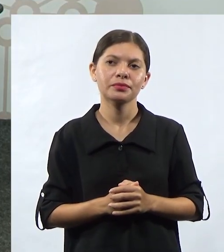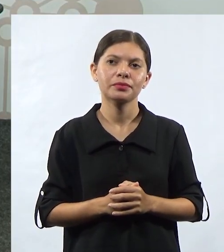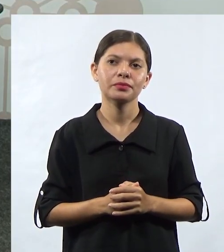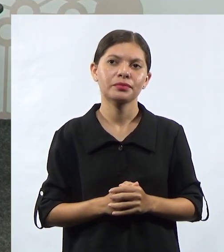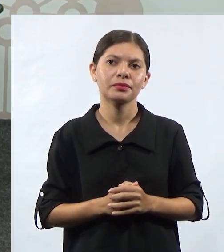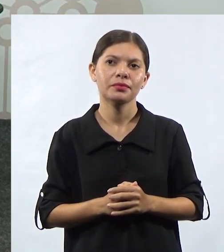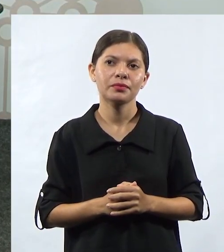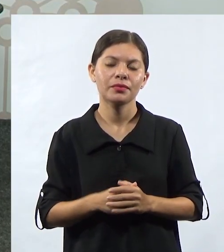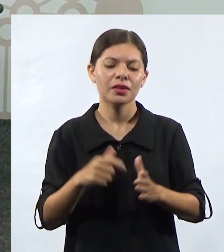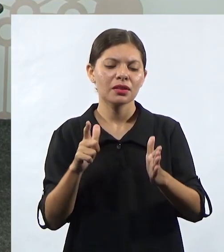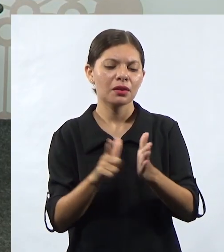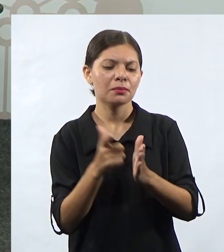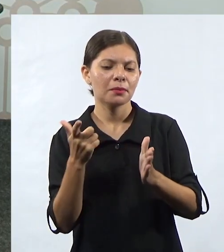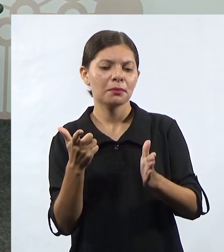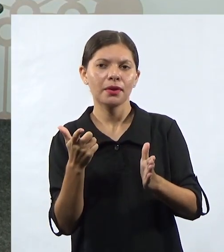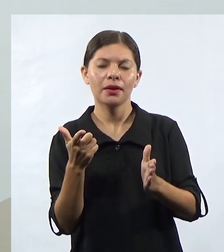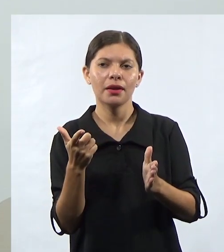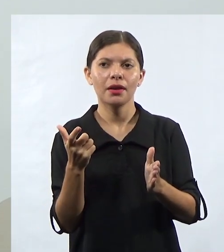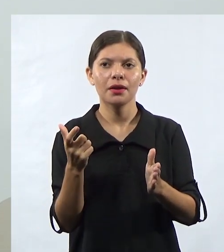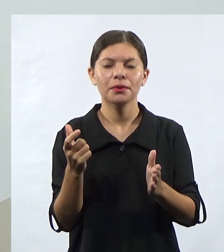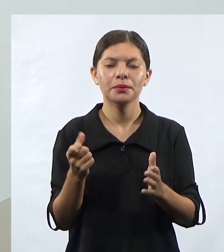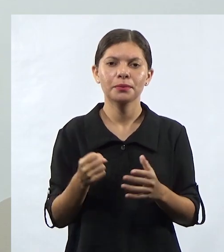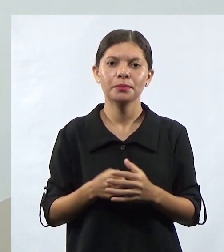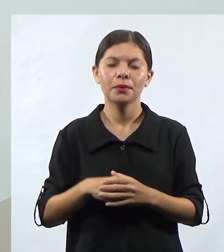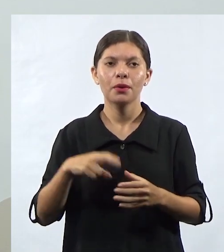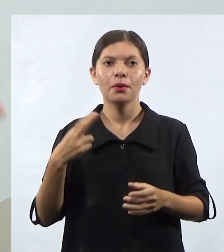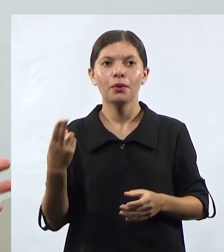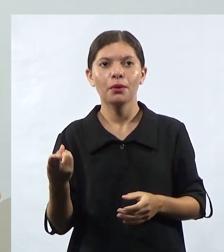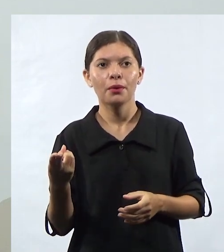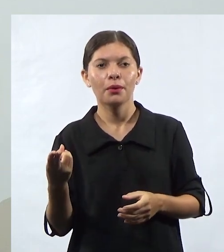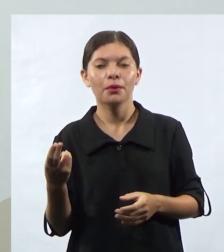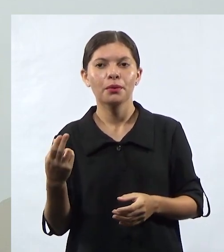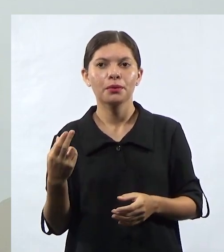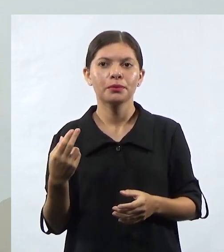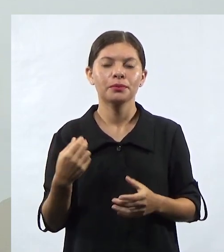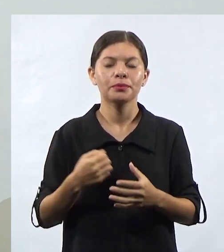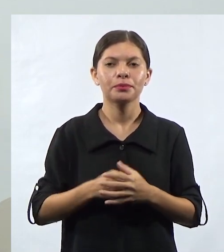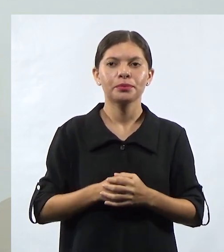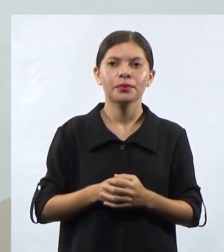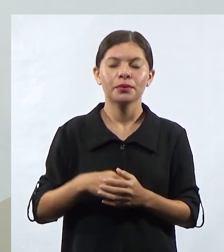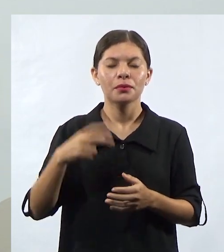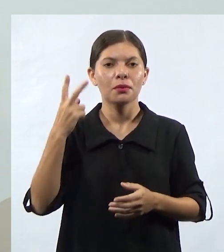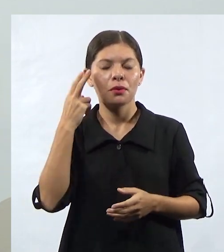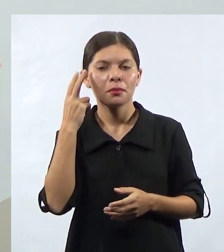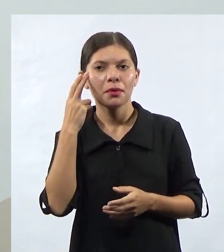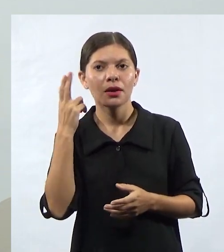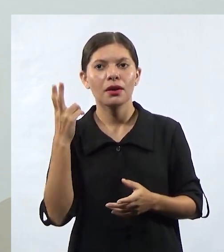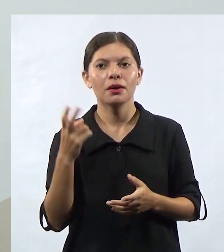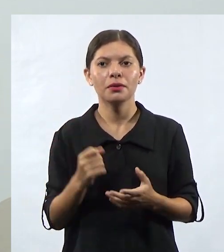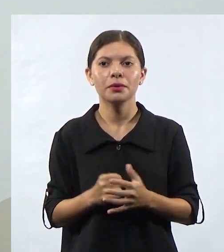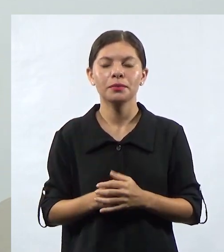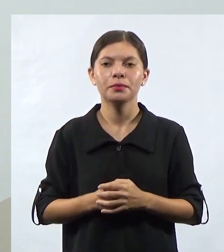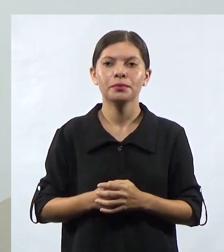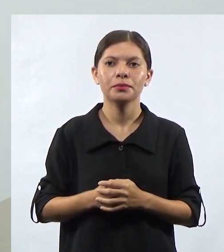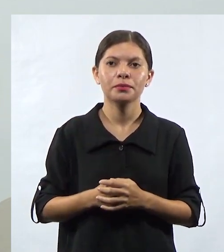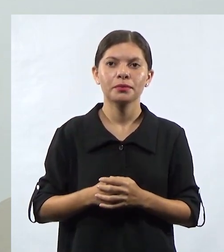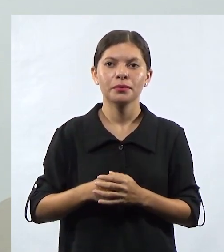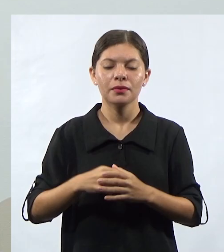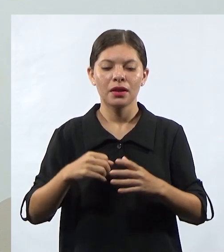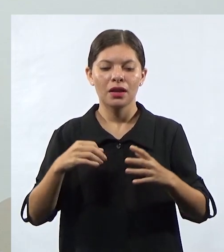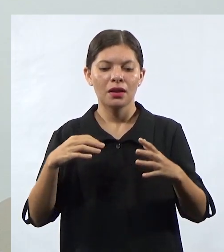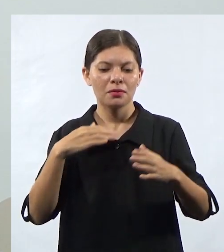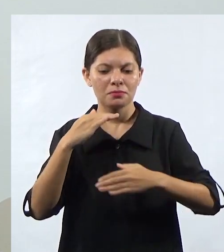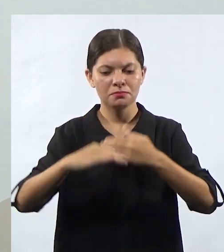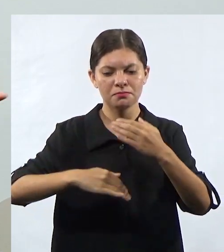com papel, né? Ou quem levanta a mão, que é o mais comum, né? Para não virar tumulto